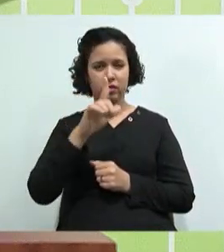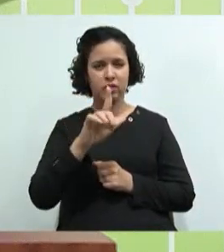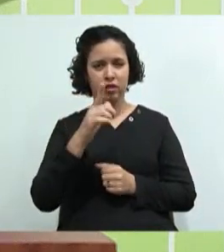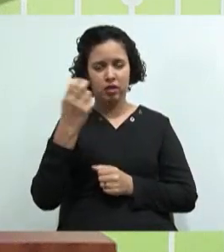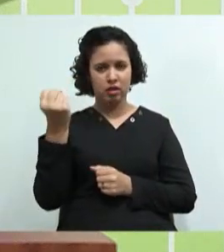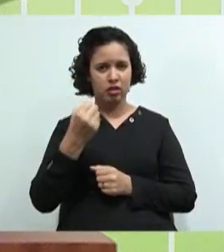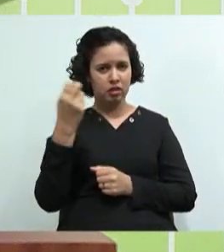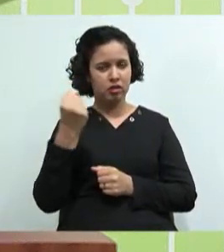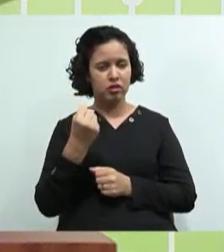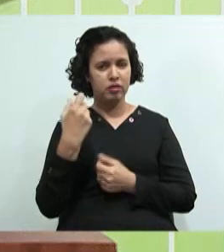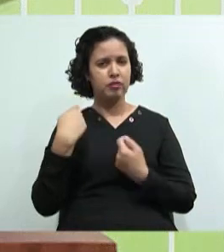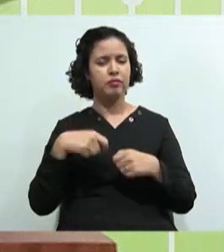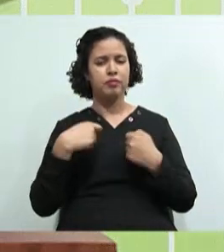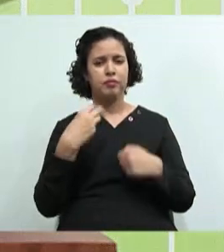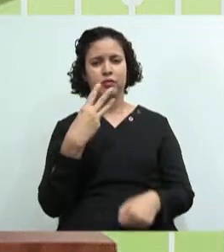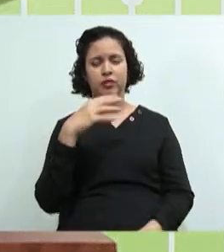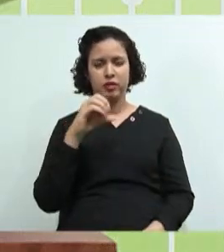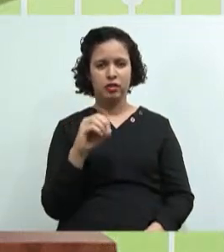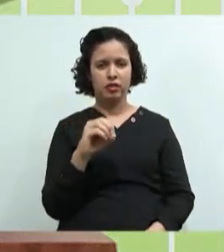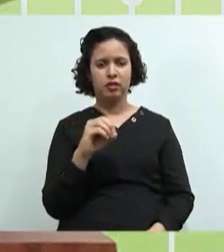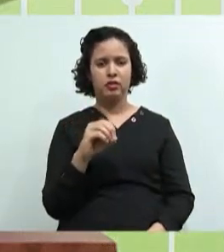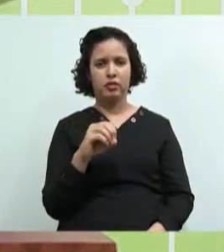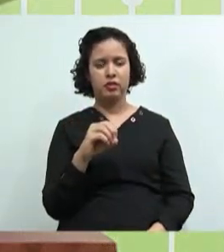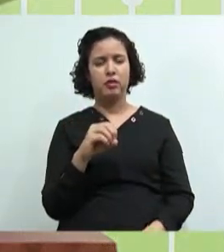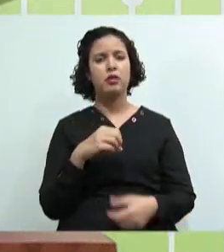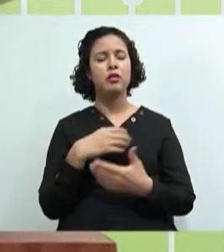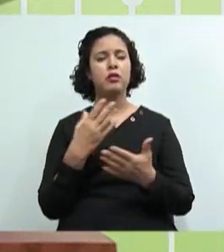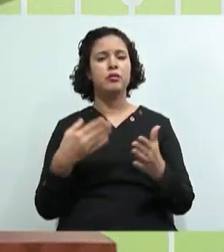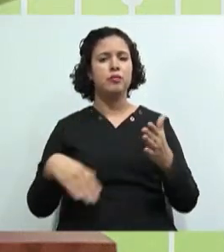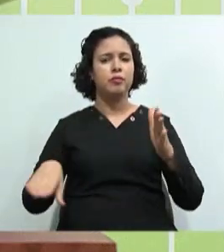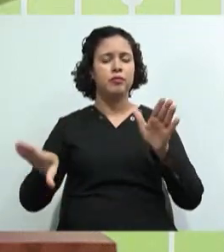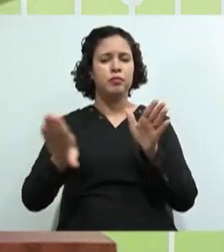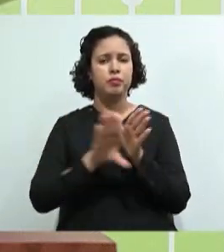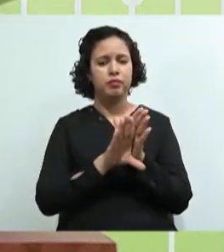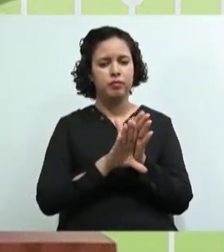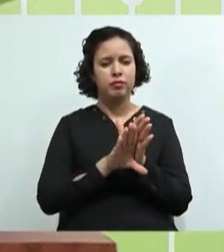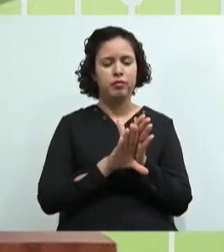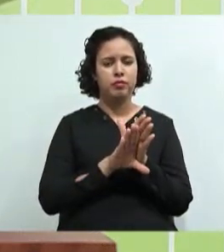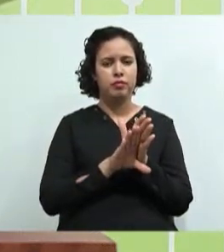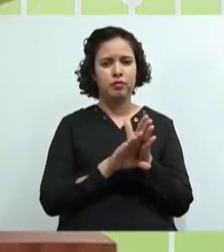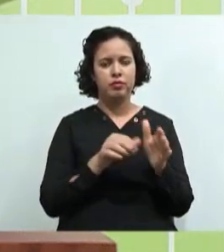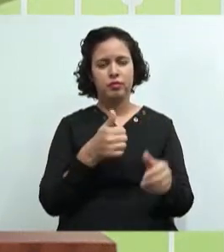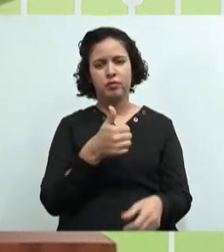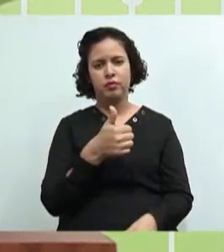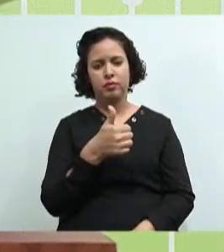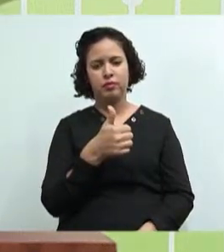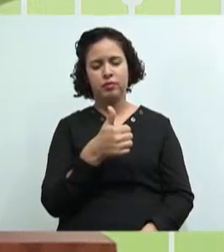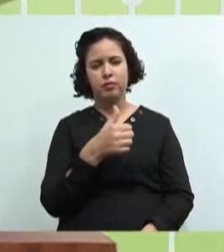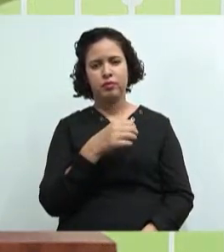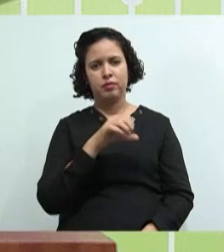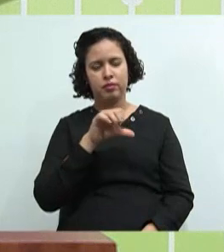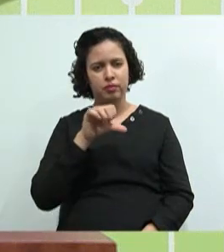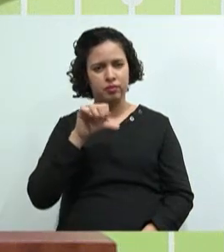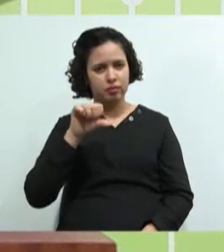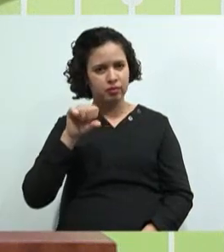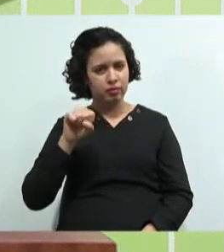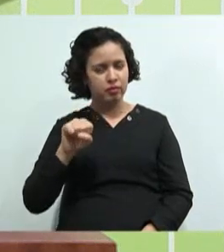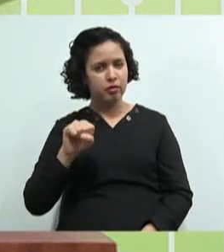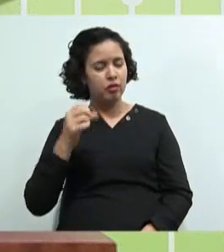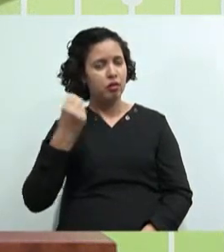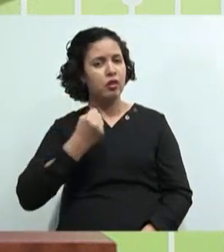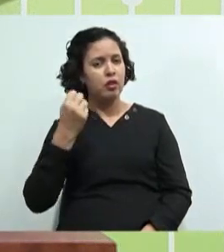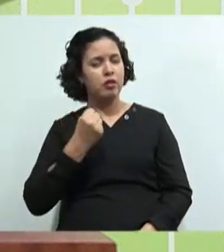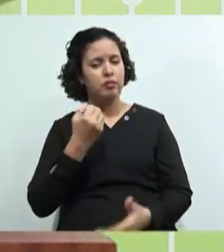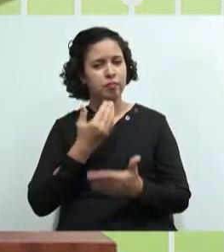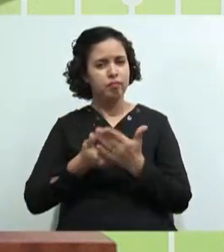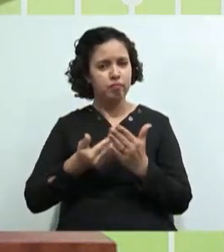mês? 30 litros de leite. Opa, chegou lá no 15º dia. Meu Deus do céu, já consumimos 18 litros de leite. Opa! Então